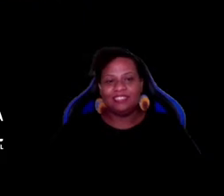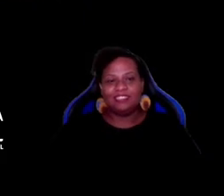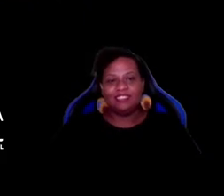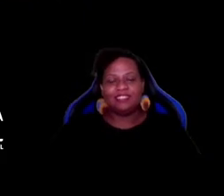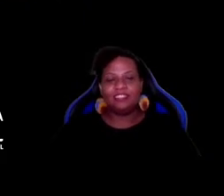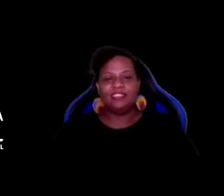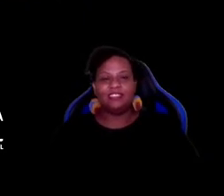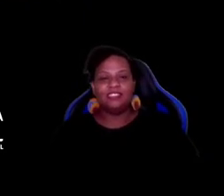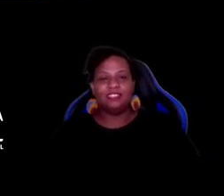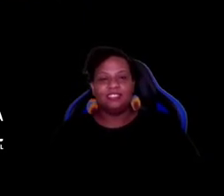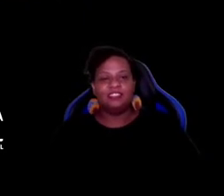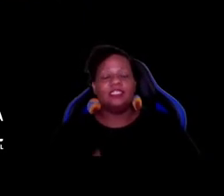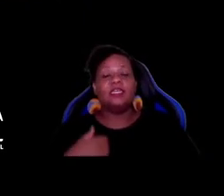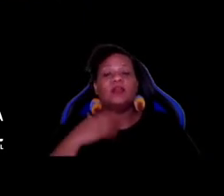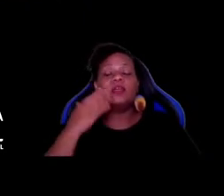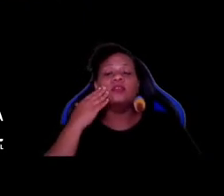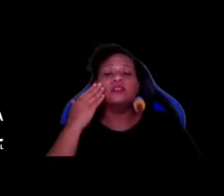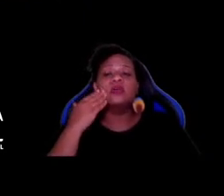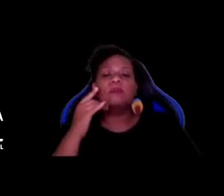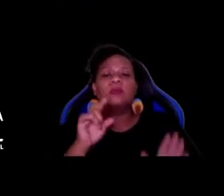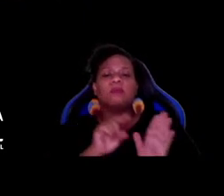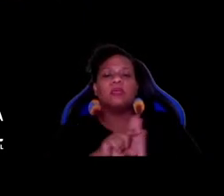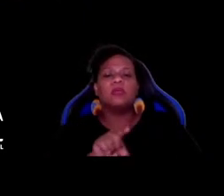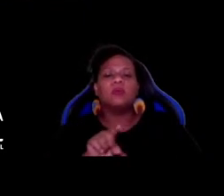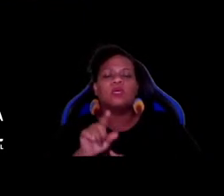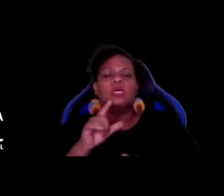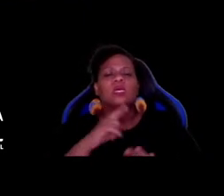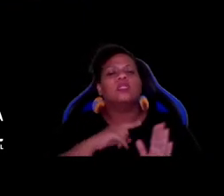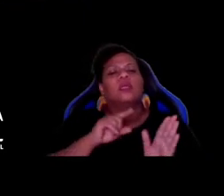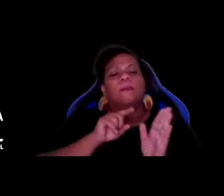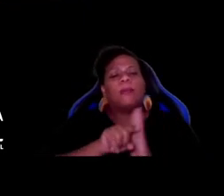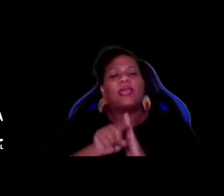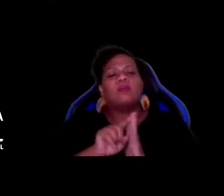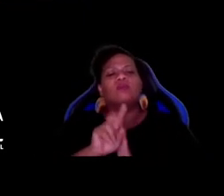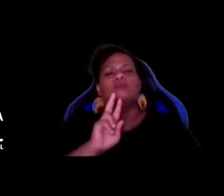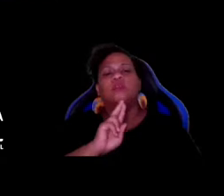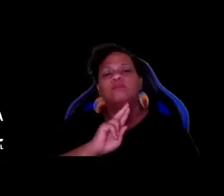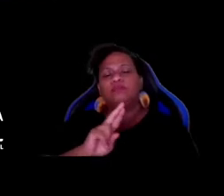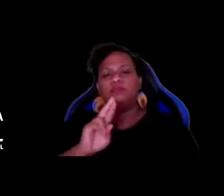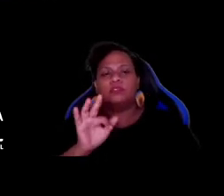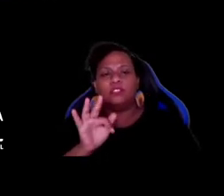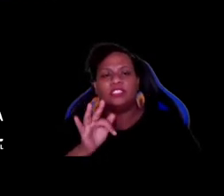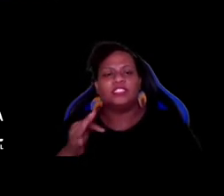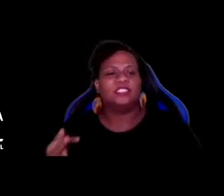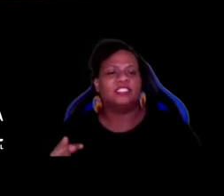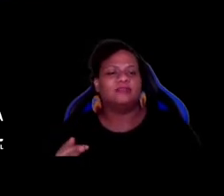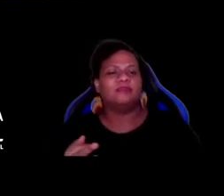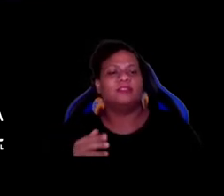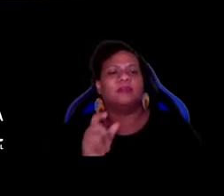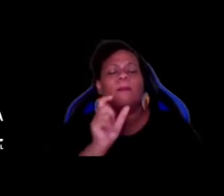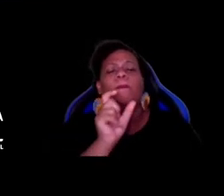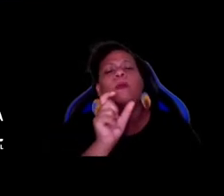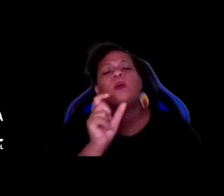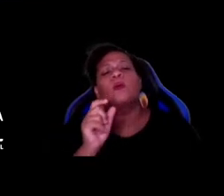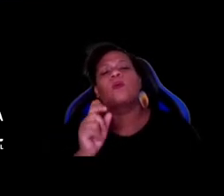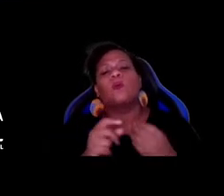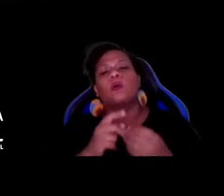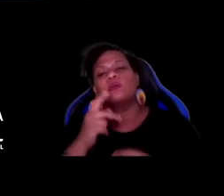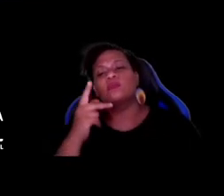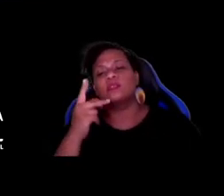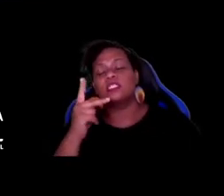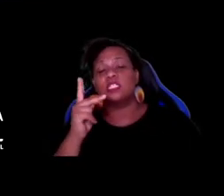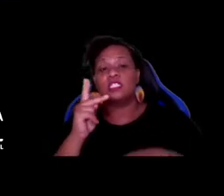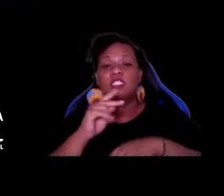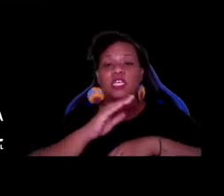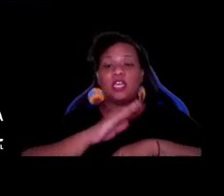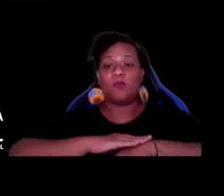de saber assim, tem mais algumas perguntas assim, mas perguntas breves, mestra. Eu gostaria de saber assim, em poucas palavras, qual foi o momento